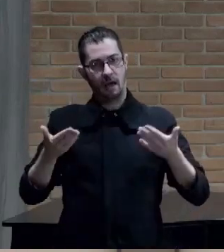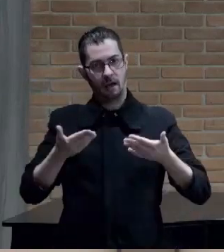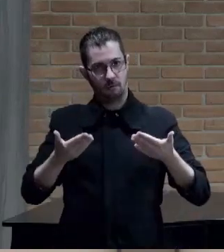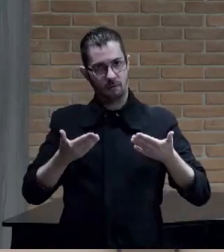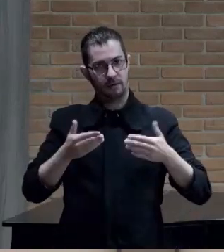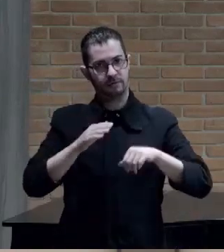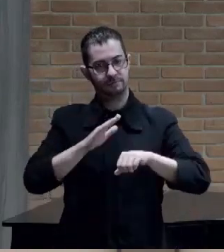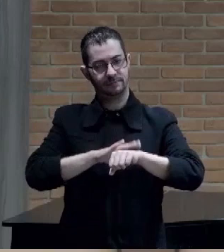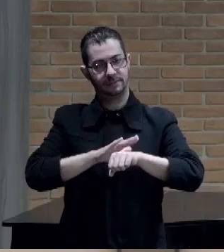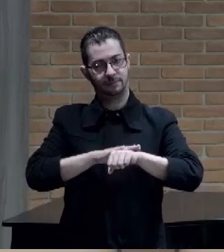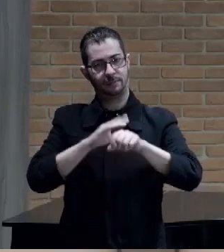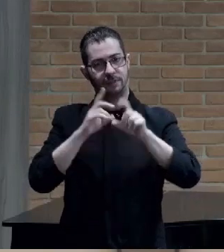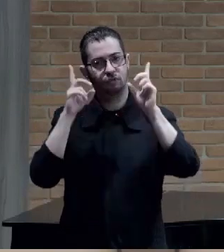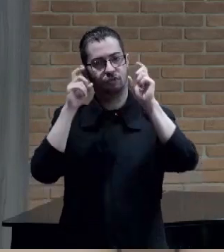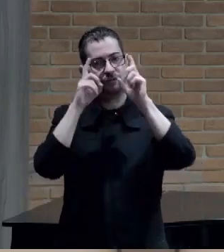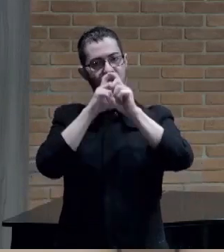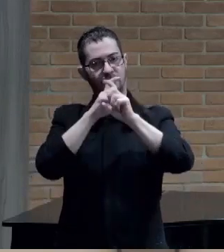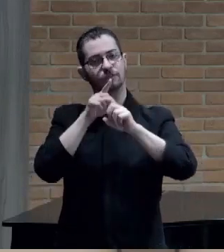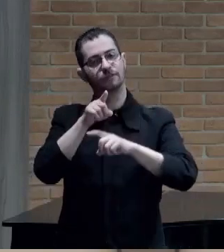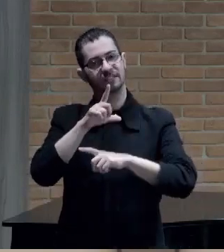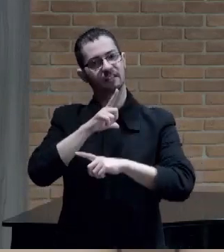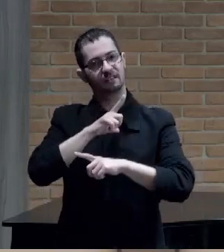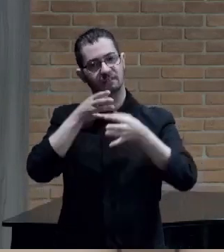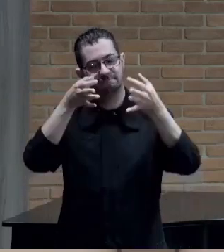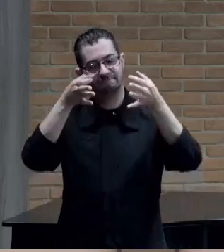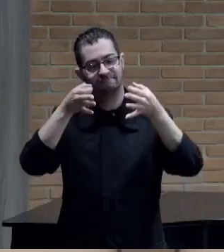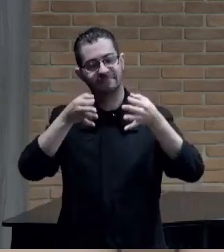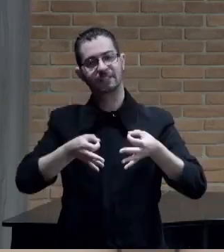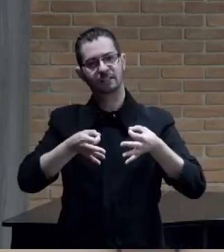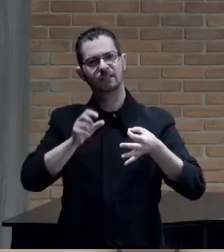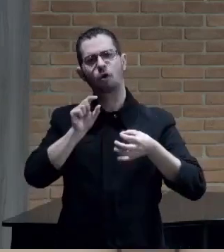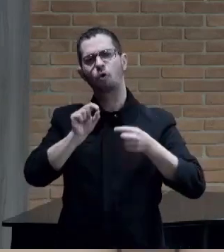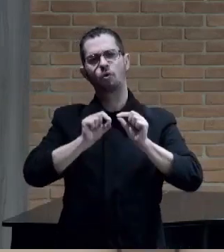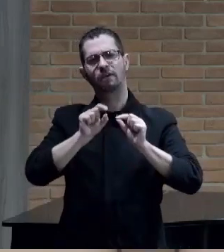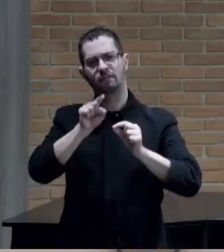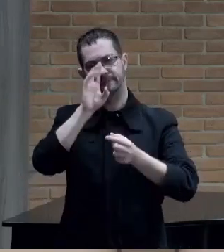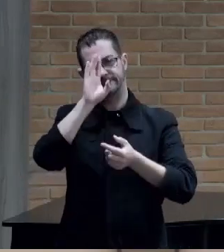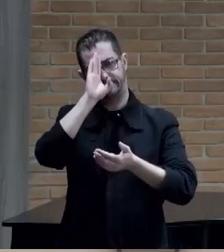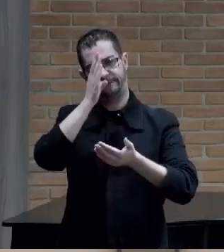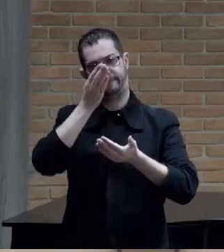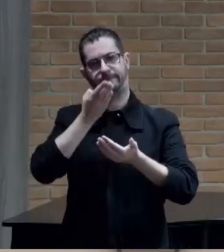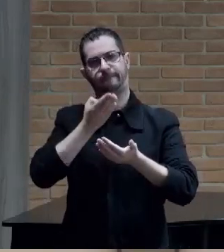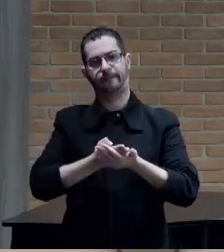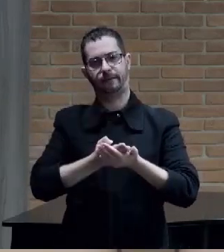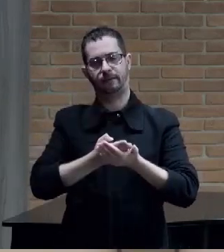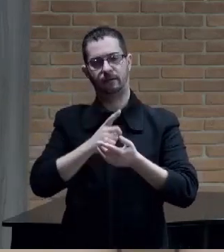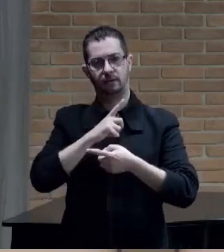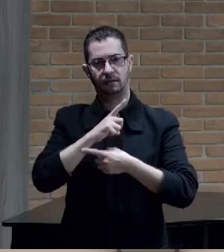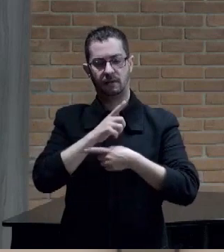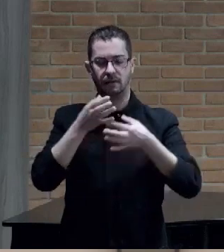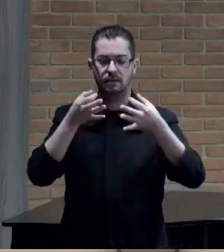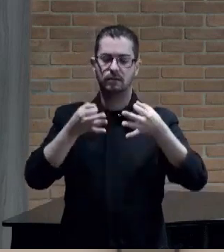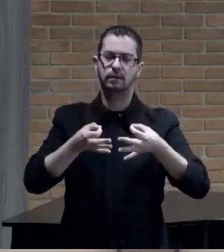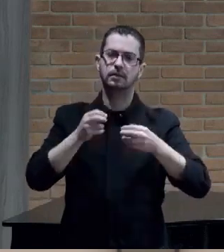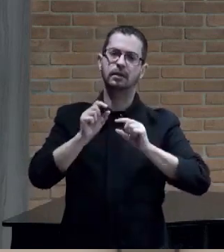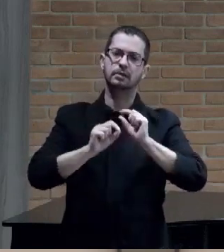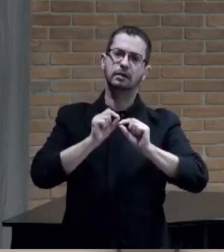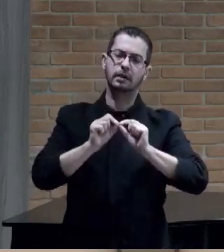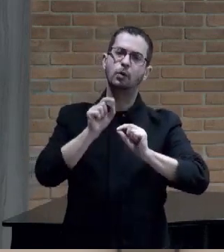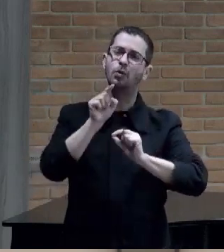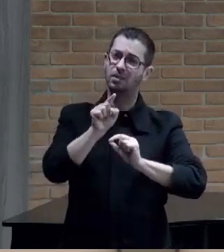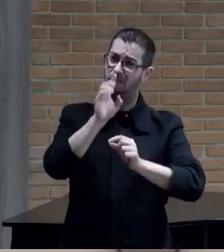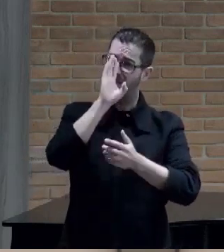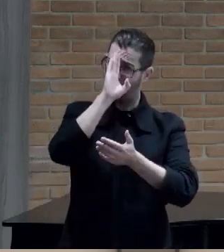difíceis? É a convicção daquilo que você crê. E a certeza de que naquilo que